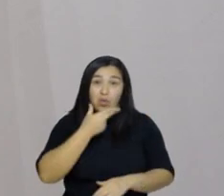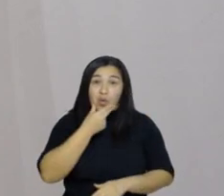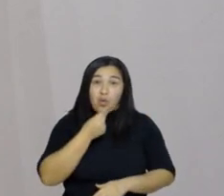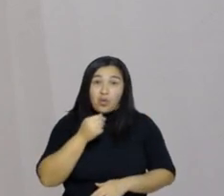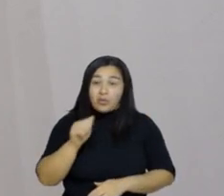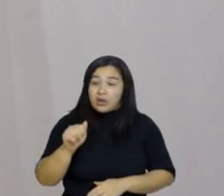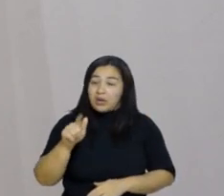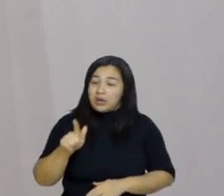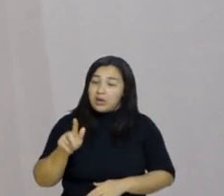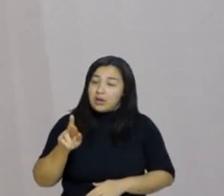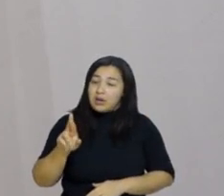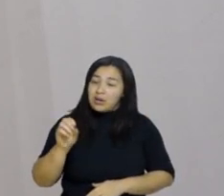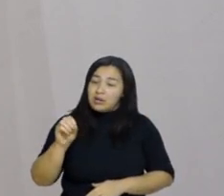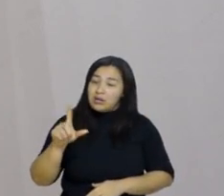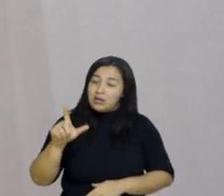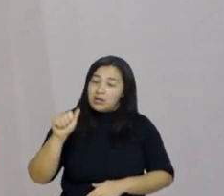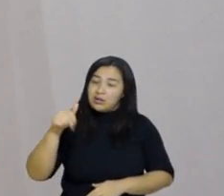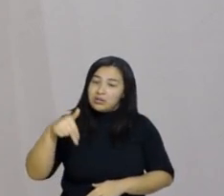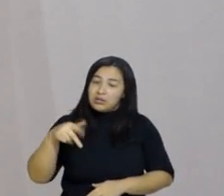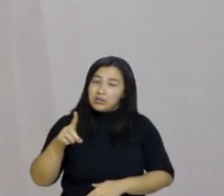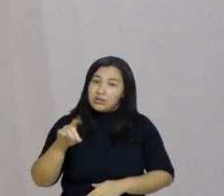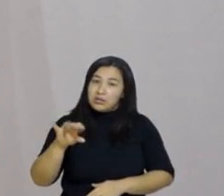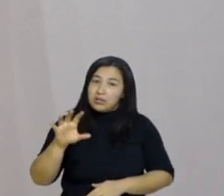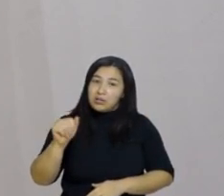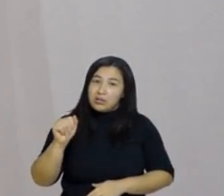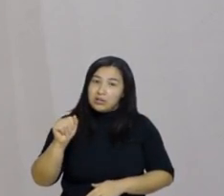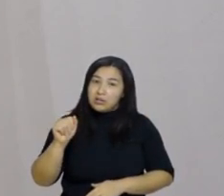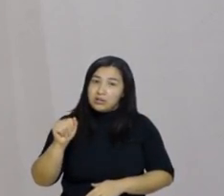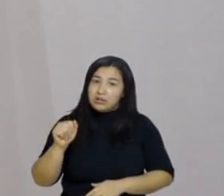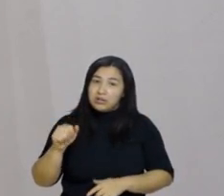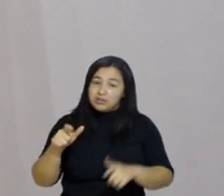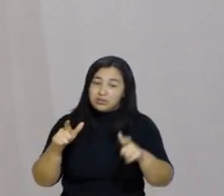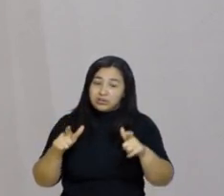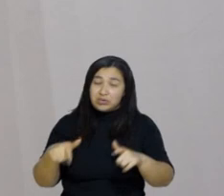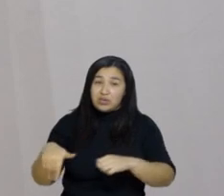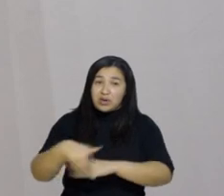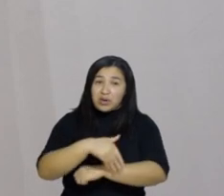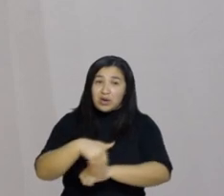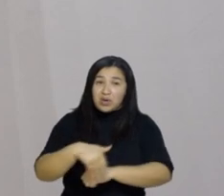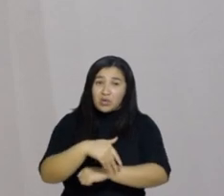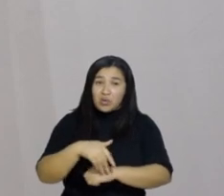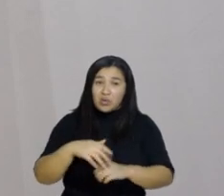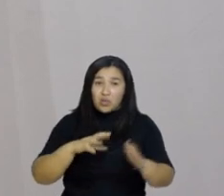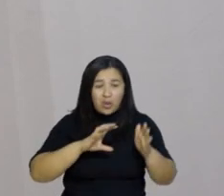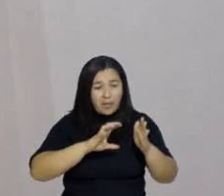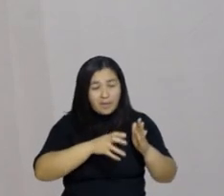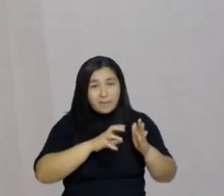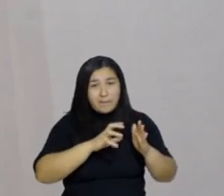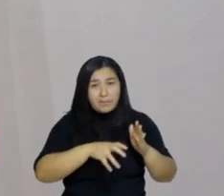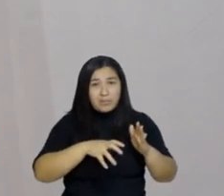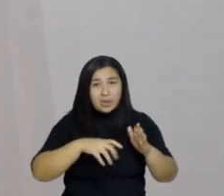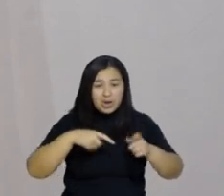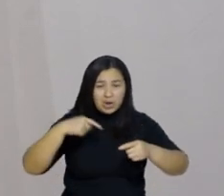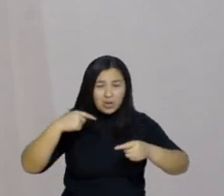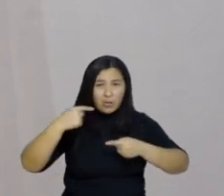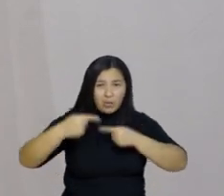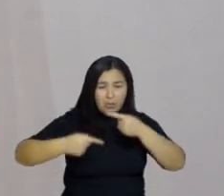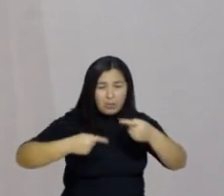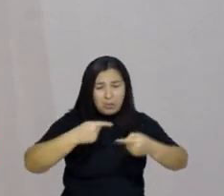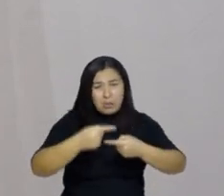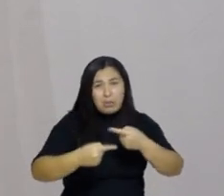o meu assessor que vieram para cá, e nesse caso foi na 470, estouraram, viu, delegado Egídio, tanto o pneu quanto o aro